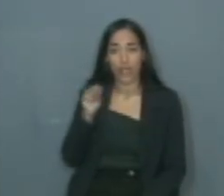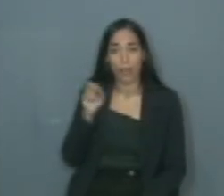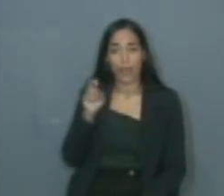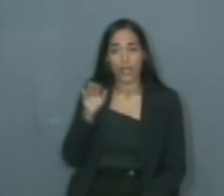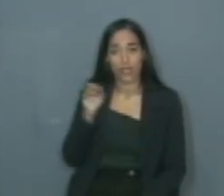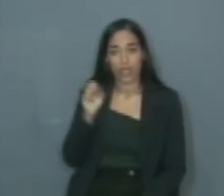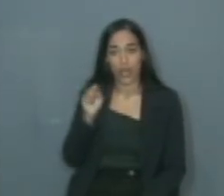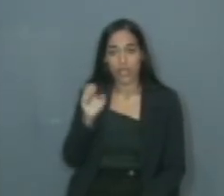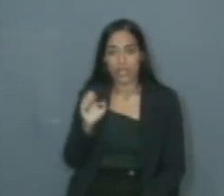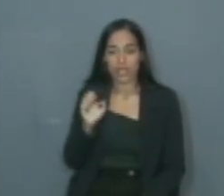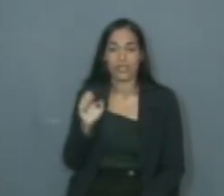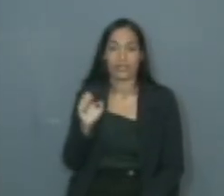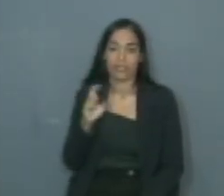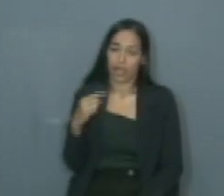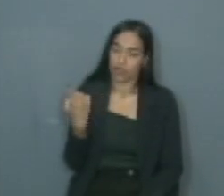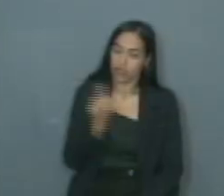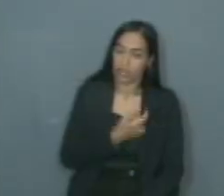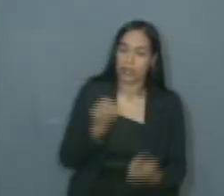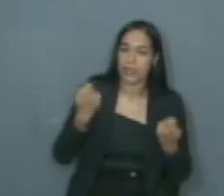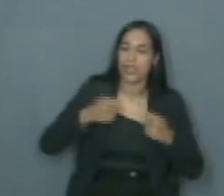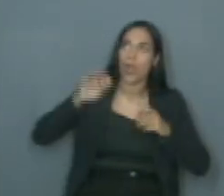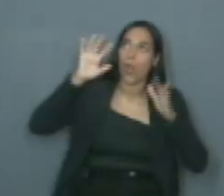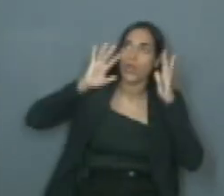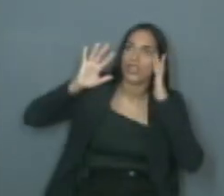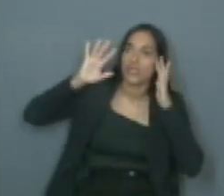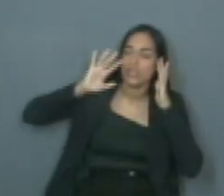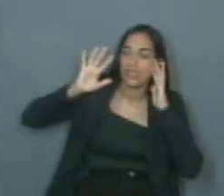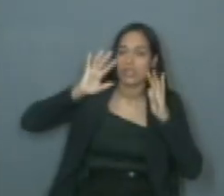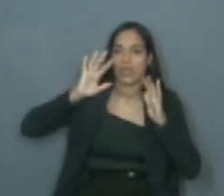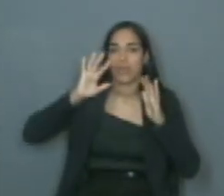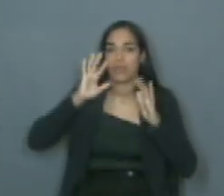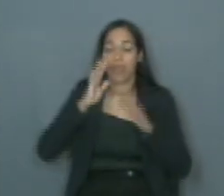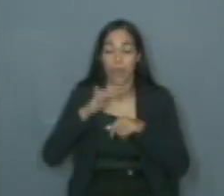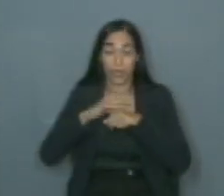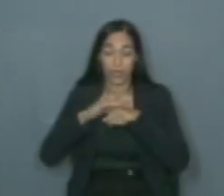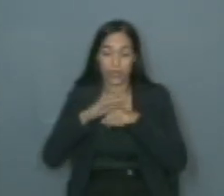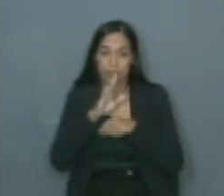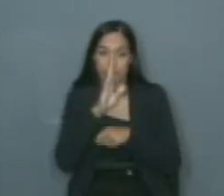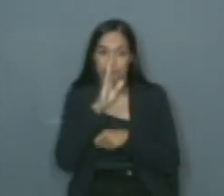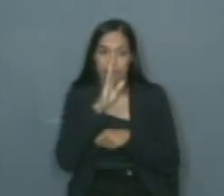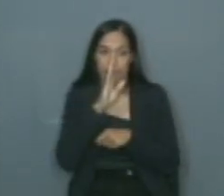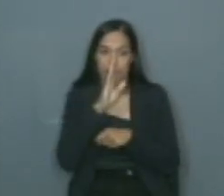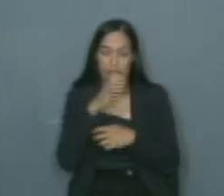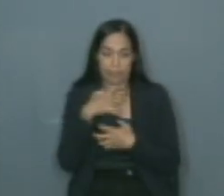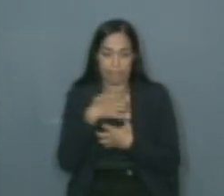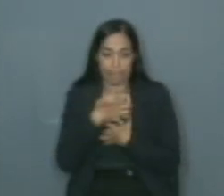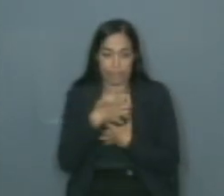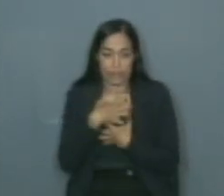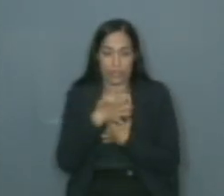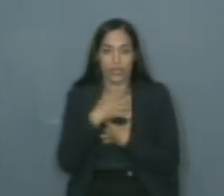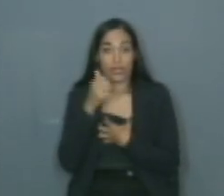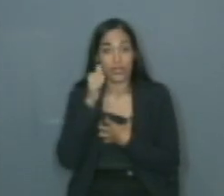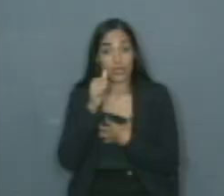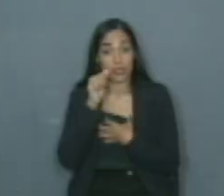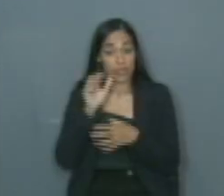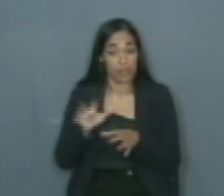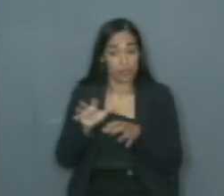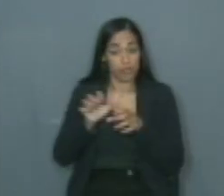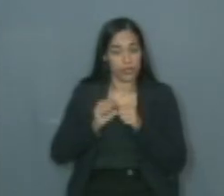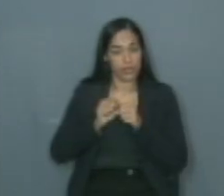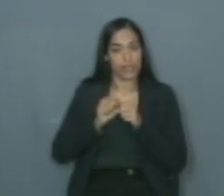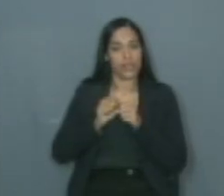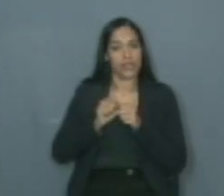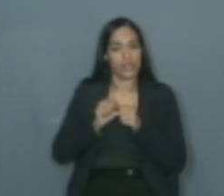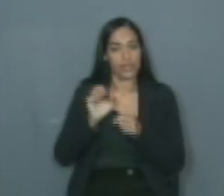fato é que a gente precisa de conscientização, é uma doença silenciosa, dolorosa. As mulheres acometidas